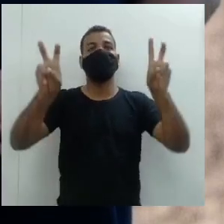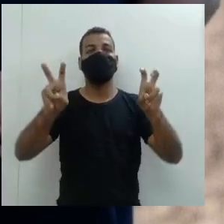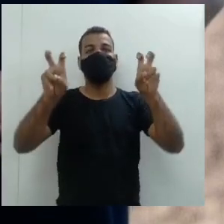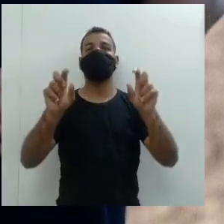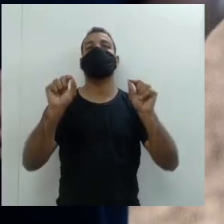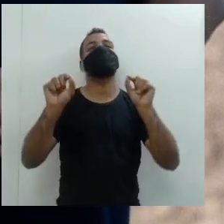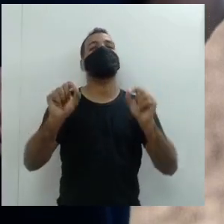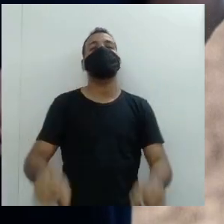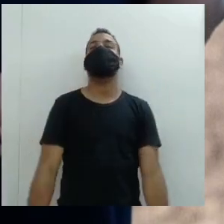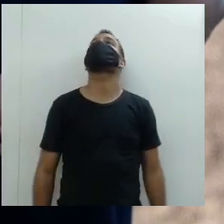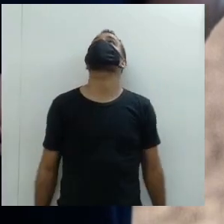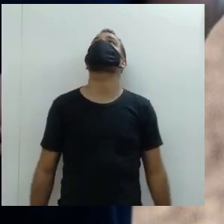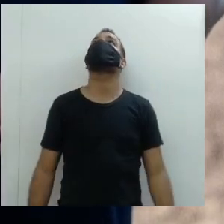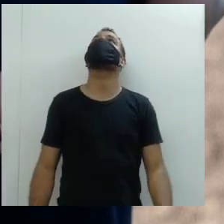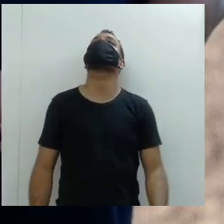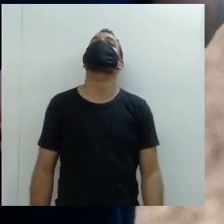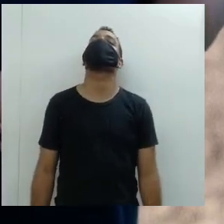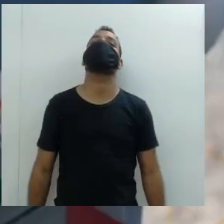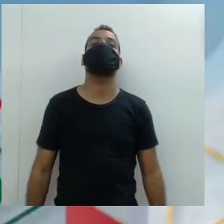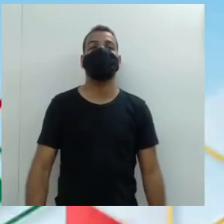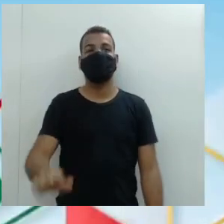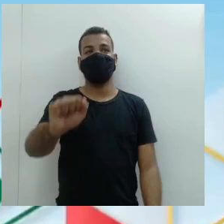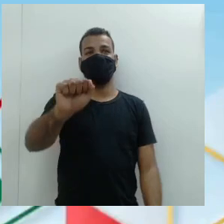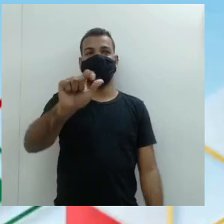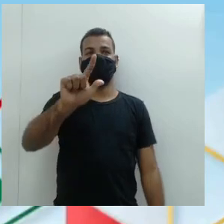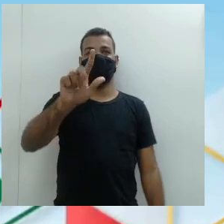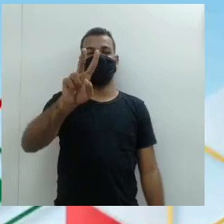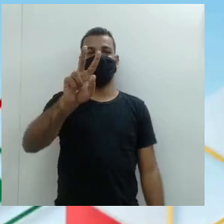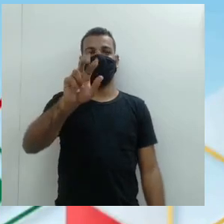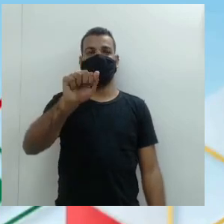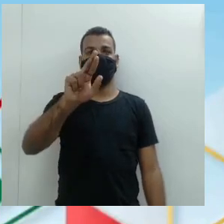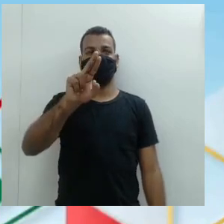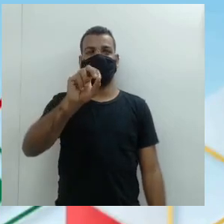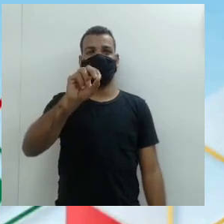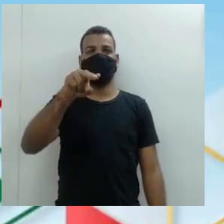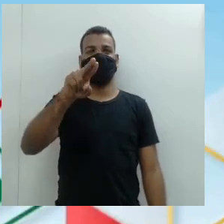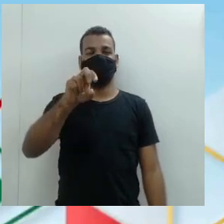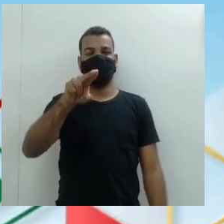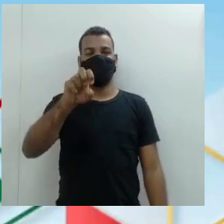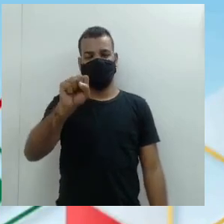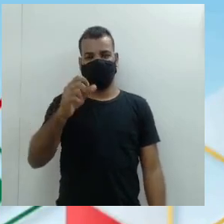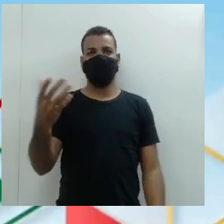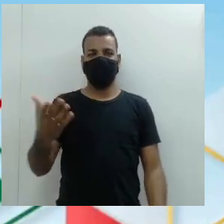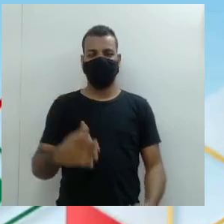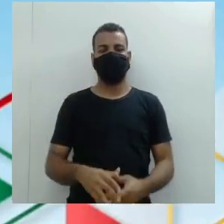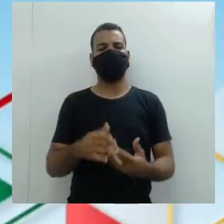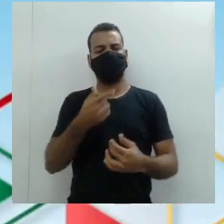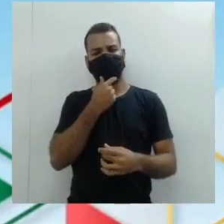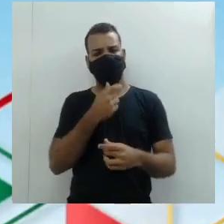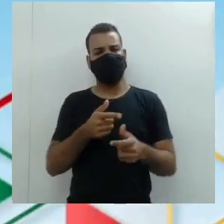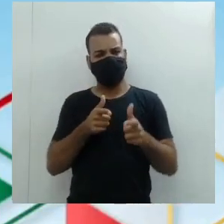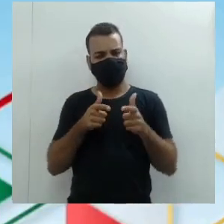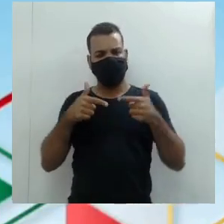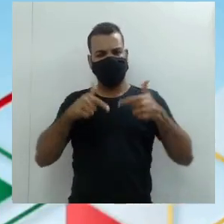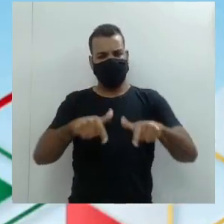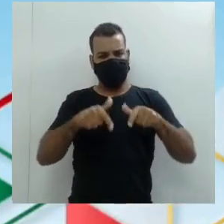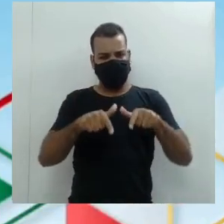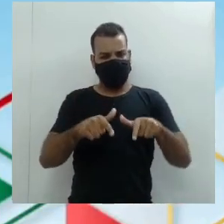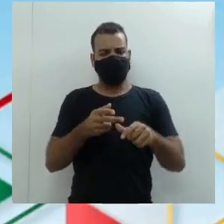Qual é, professor? Álvaro Lins, crítico atento a seus conterrâneos, homem engajado com o seu